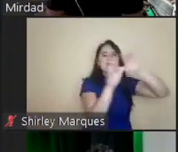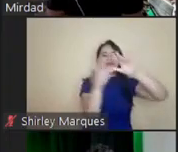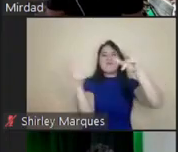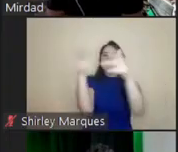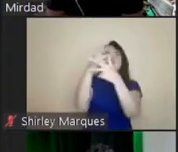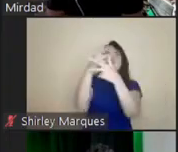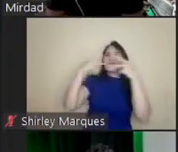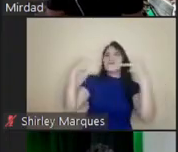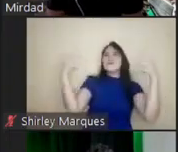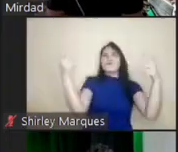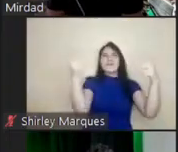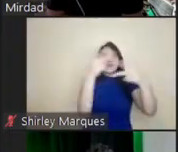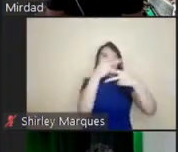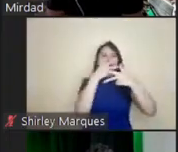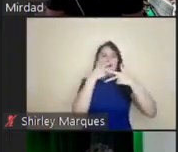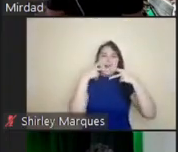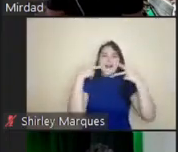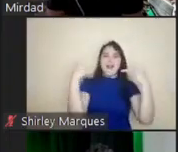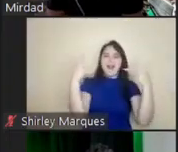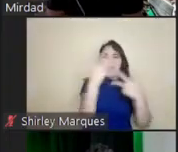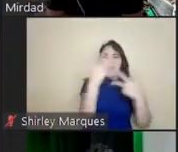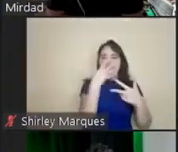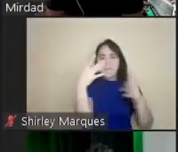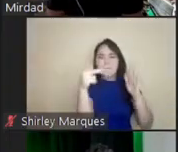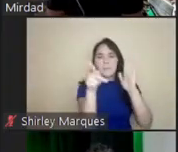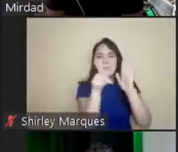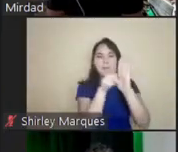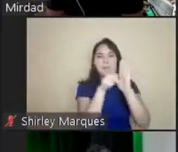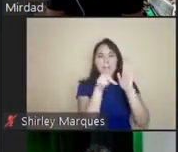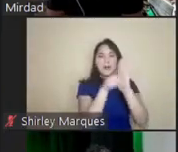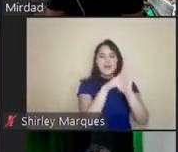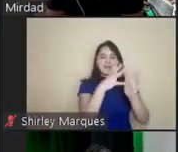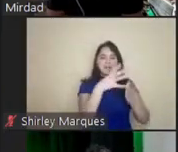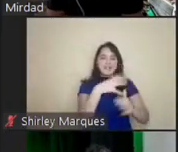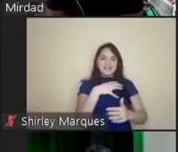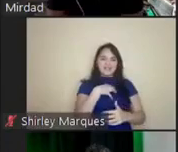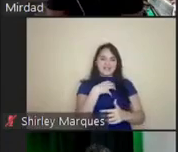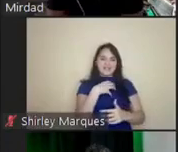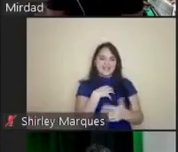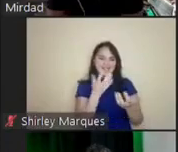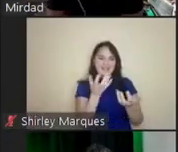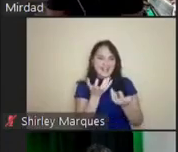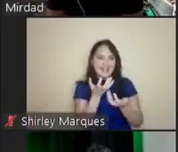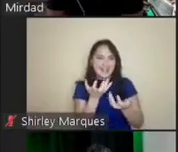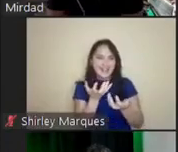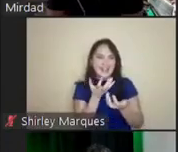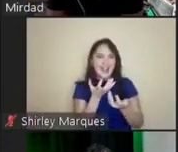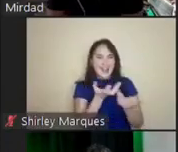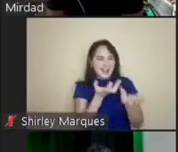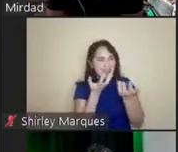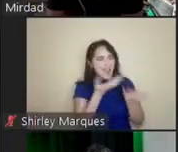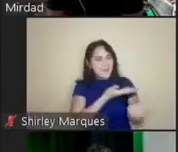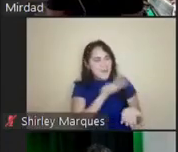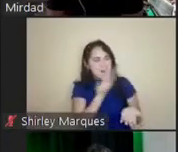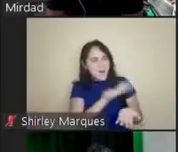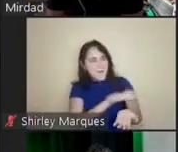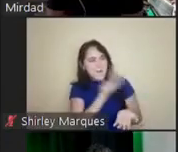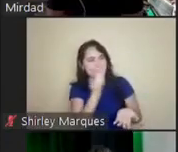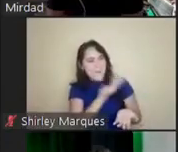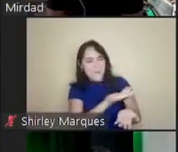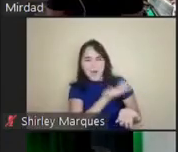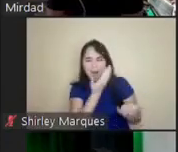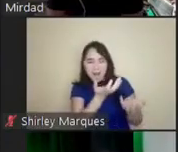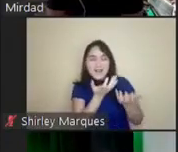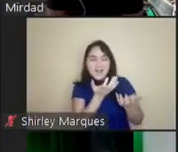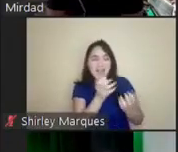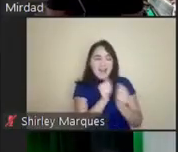a fantasia. Coqueiro da Bahia, quero ver meu bem agora, quer ir mais eu vamos, quer ir mais eu vambora, quer ir mais eu vamos, quer